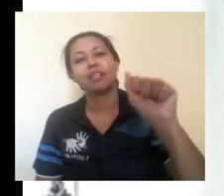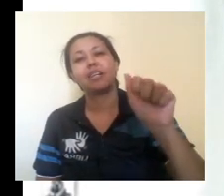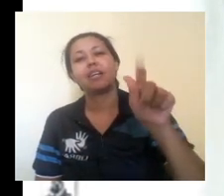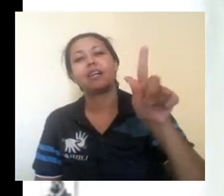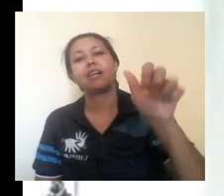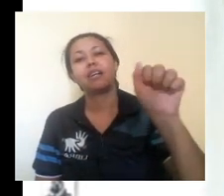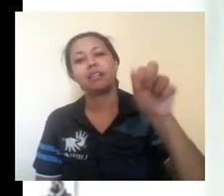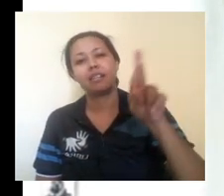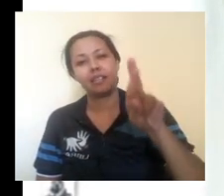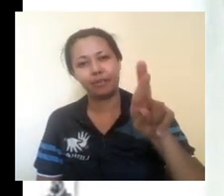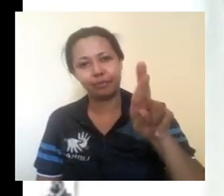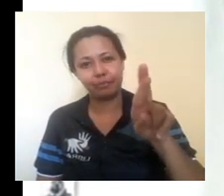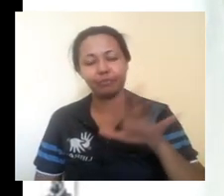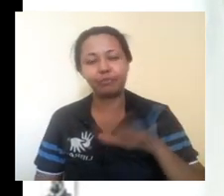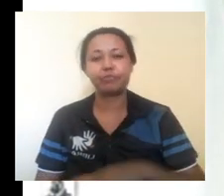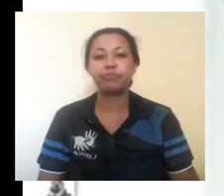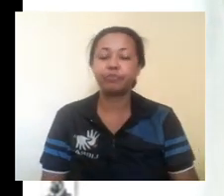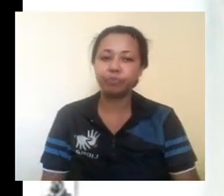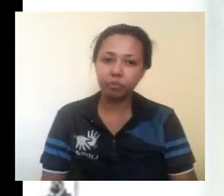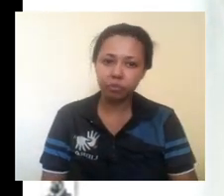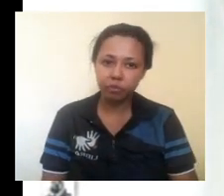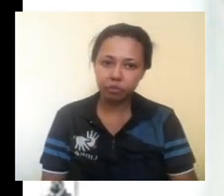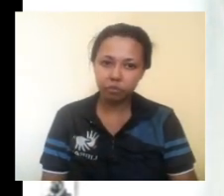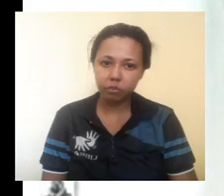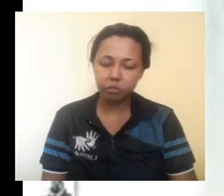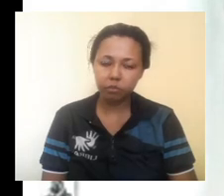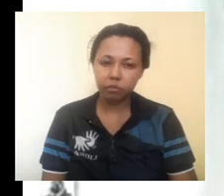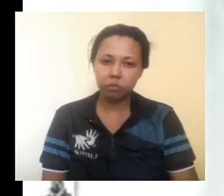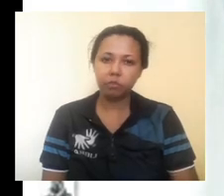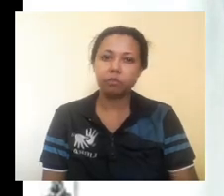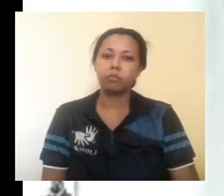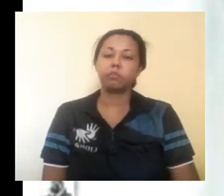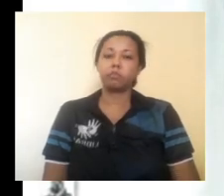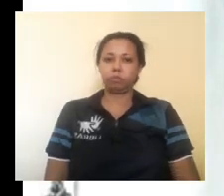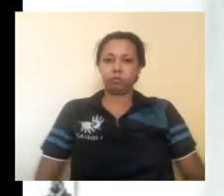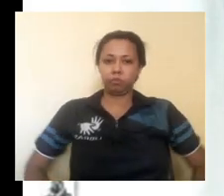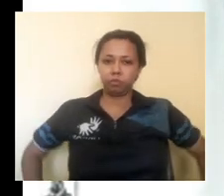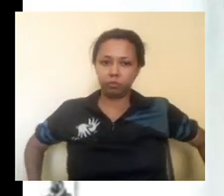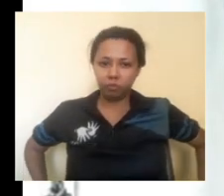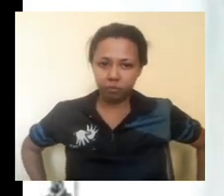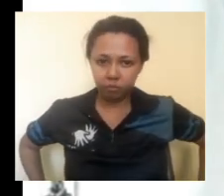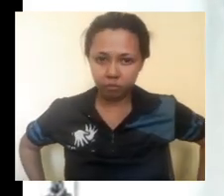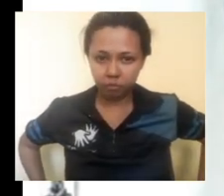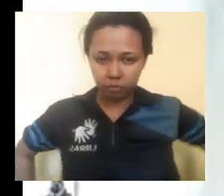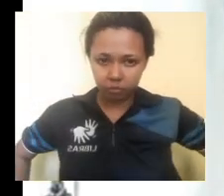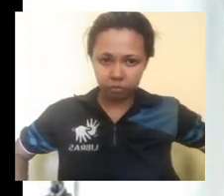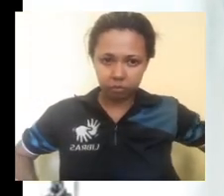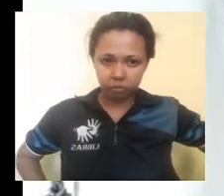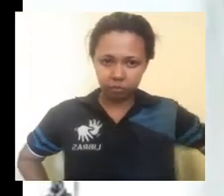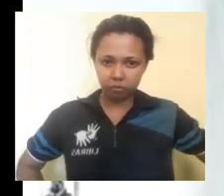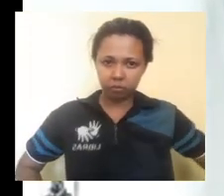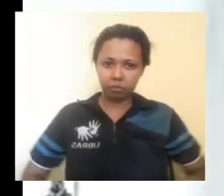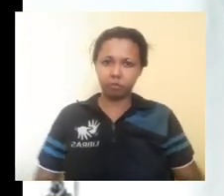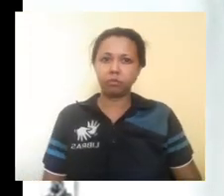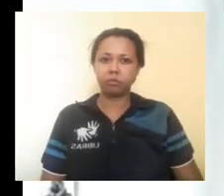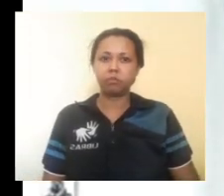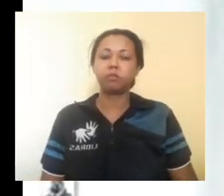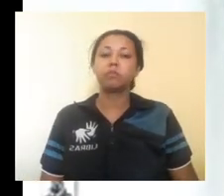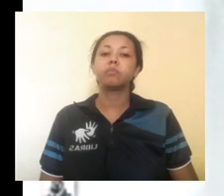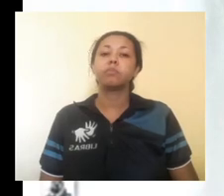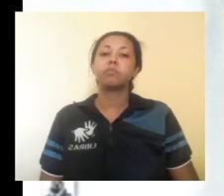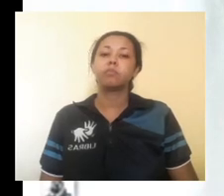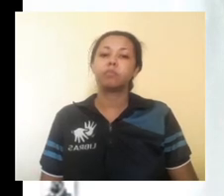mas quando a gente fala de uma mãe dedicada à família, exclusivamente, né? A mãe de Provérbios 31, ela trabalhava fora, ela era